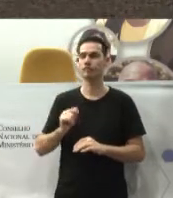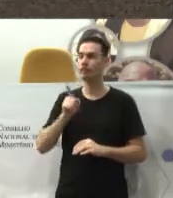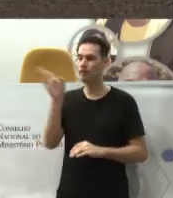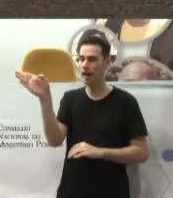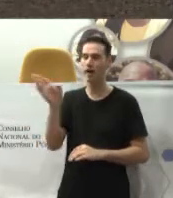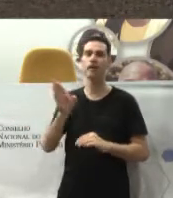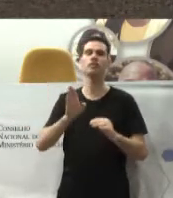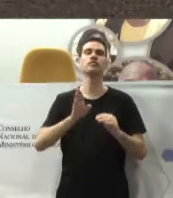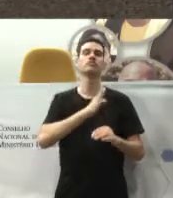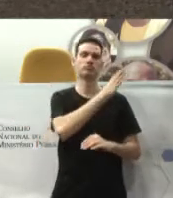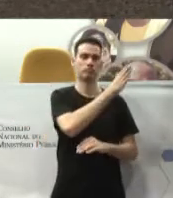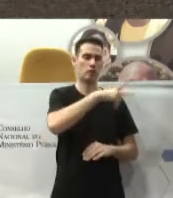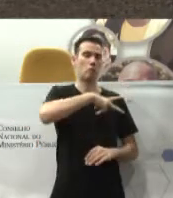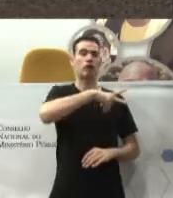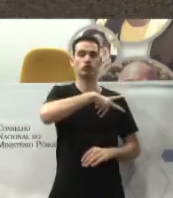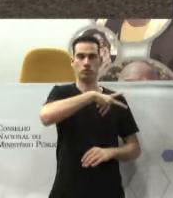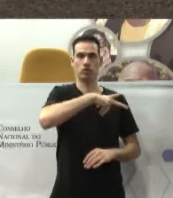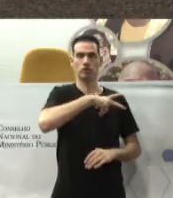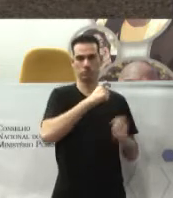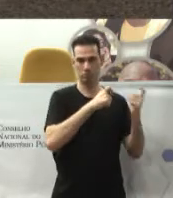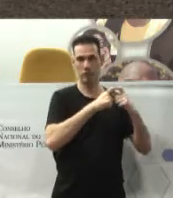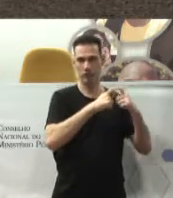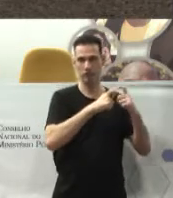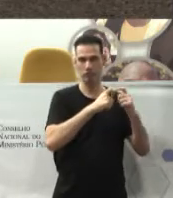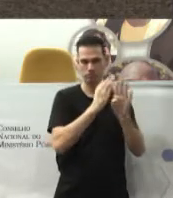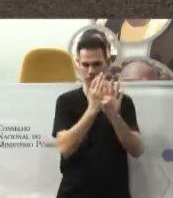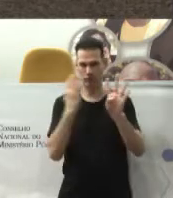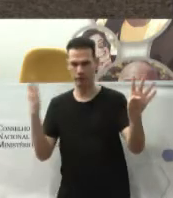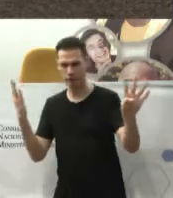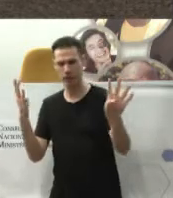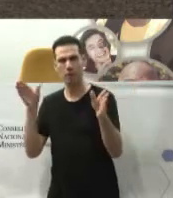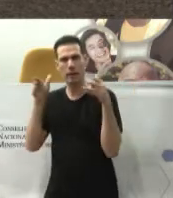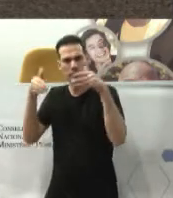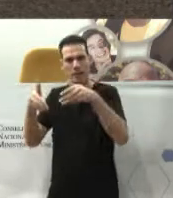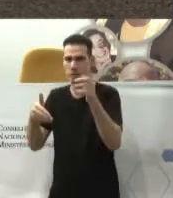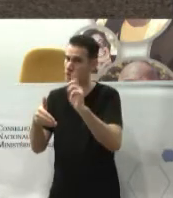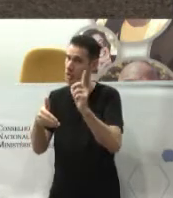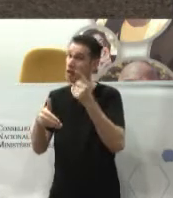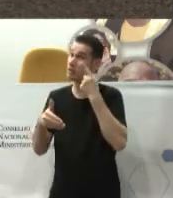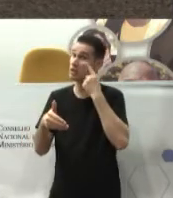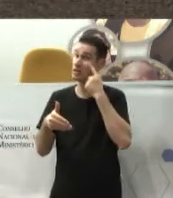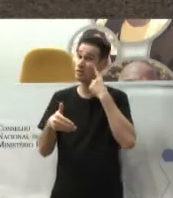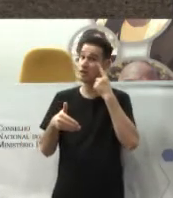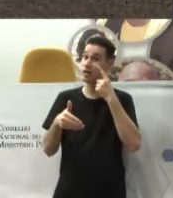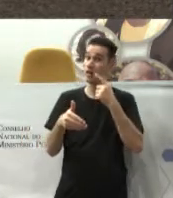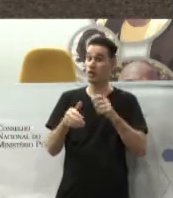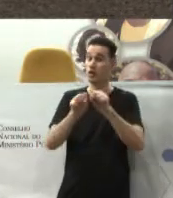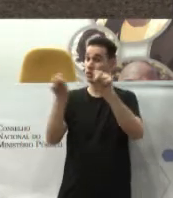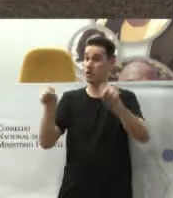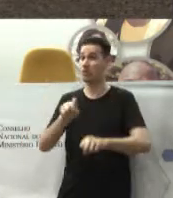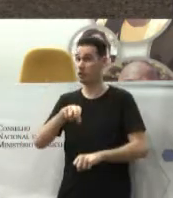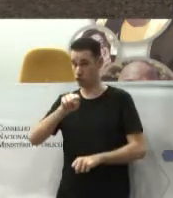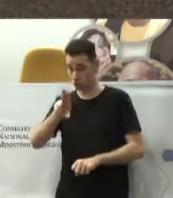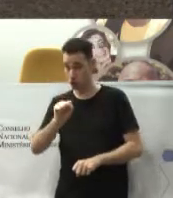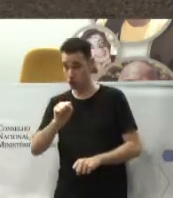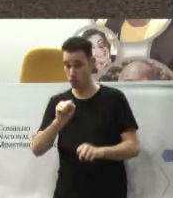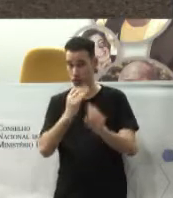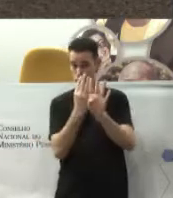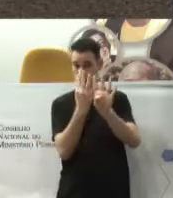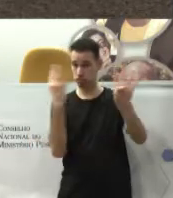particular do médico, ele não vai entrar na fila. Ele tem que entrar dentro do Sistema Único de Saúde, seguir o caminho correto para chegar até